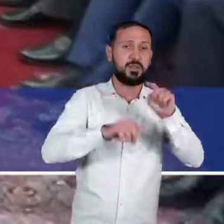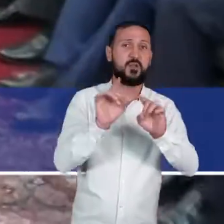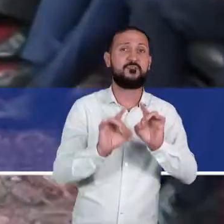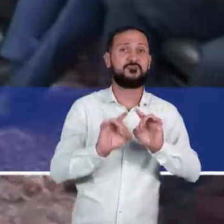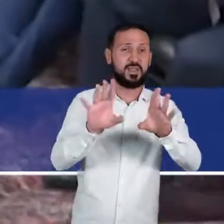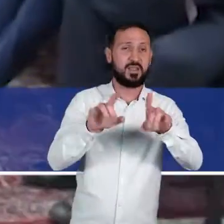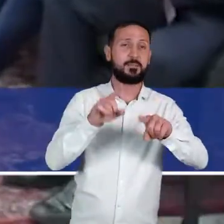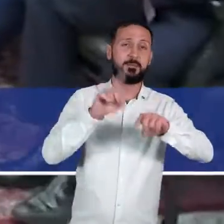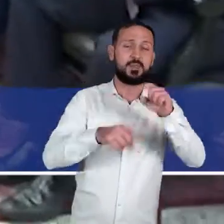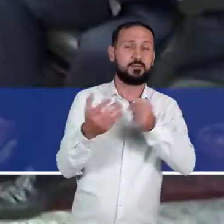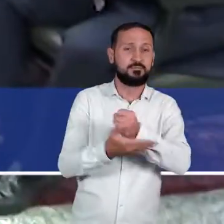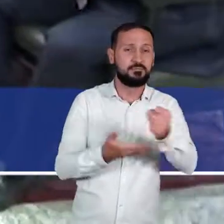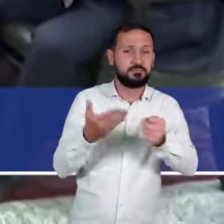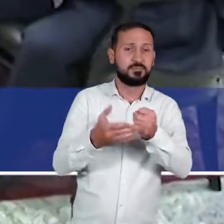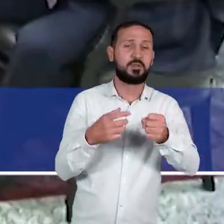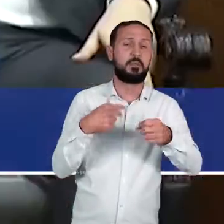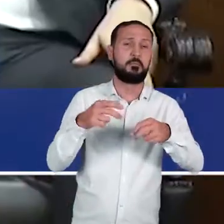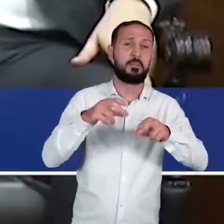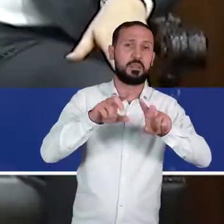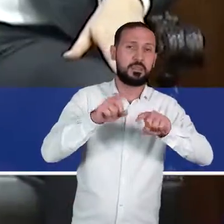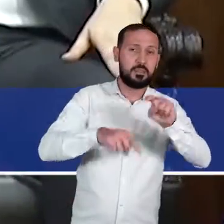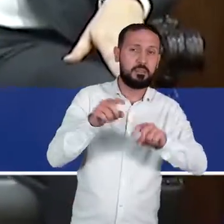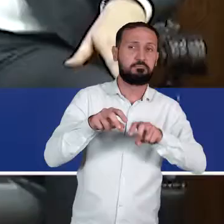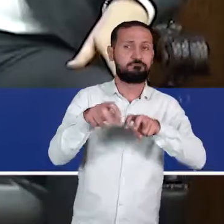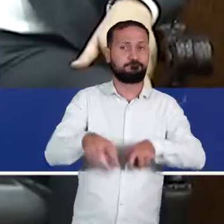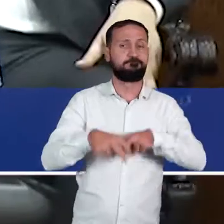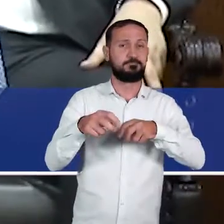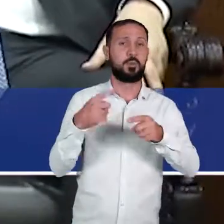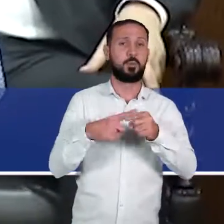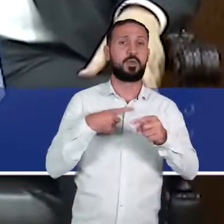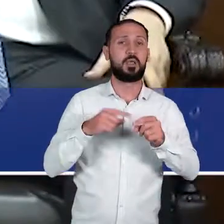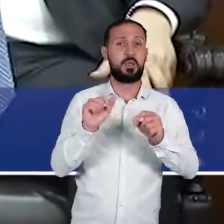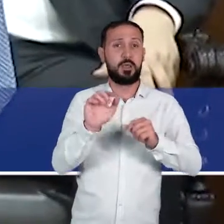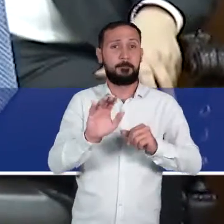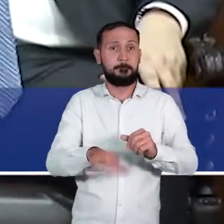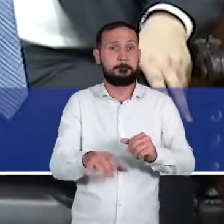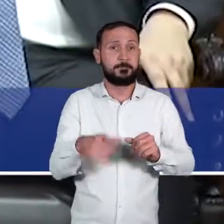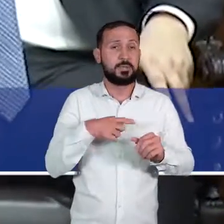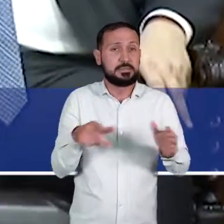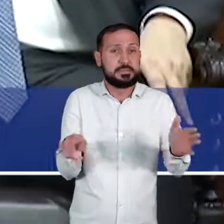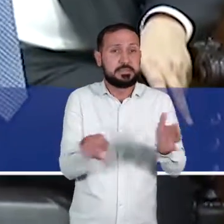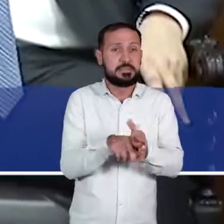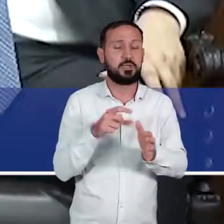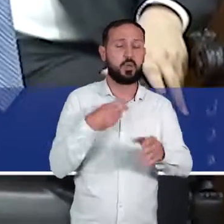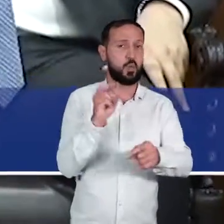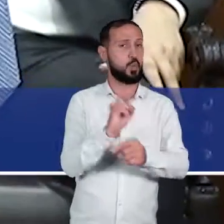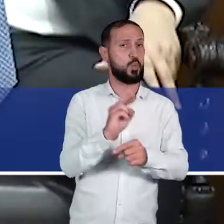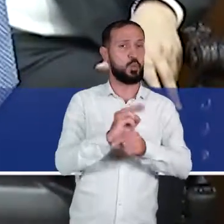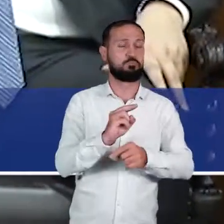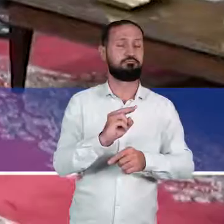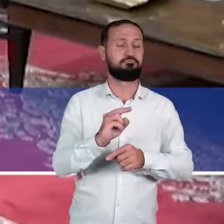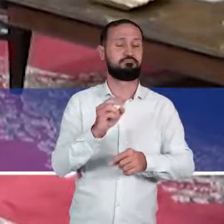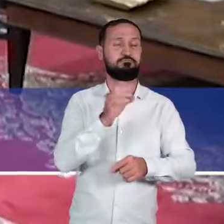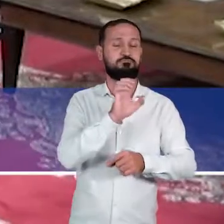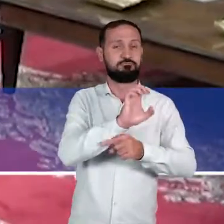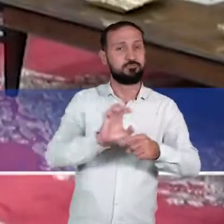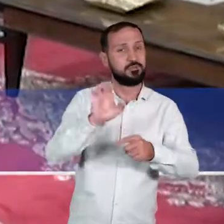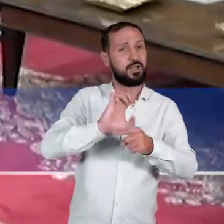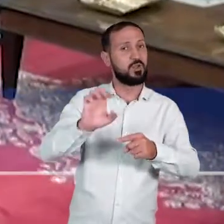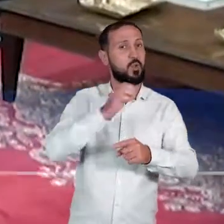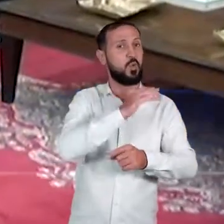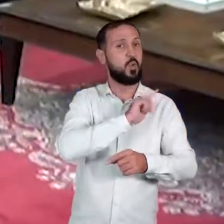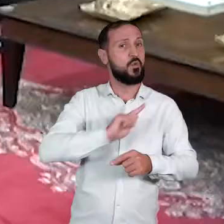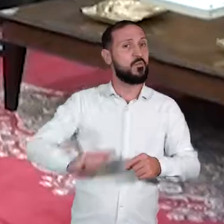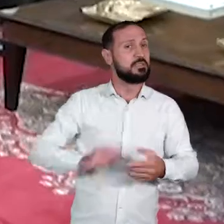produtos primários, como itens agrícolas. Por conta da desoneração deste tributo de competência estadual, os